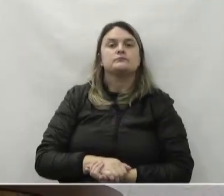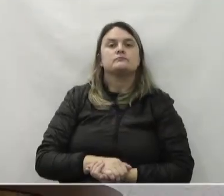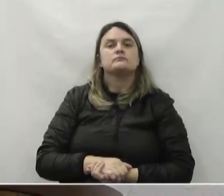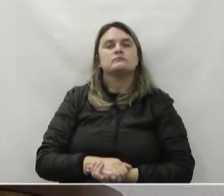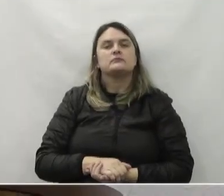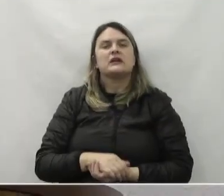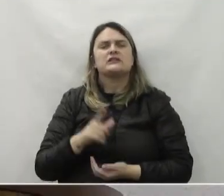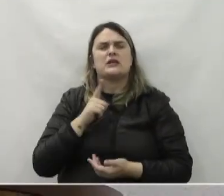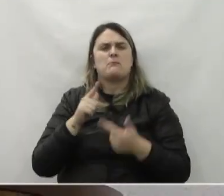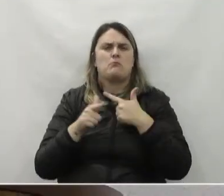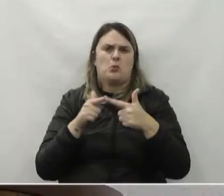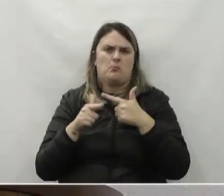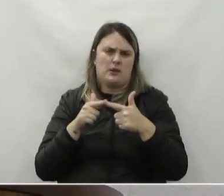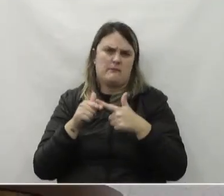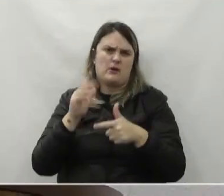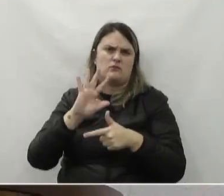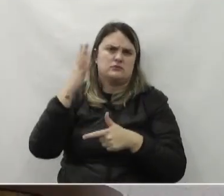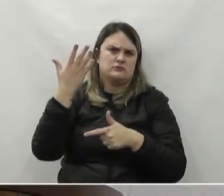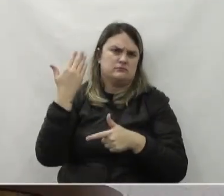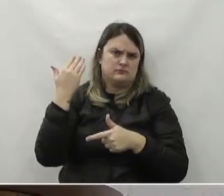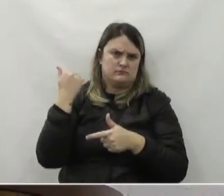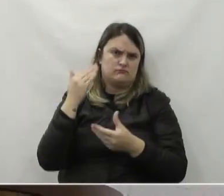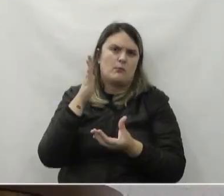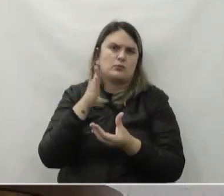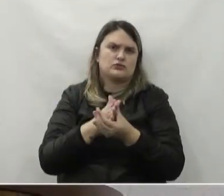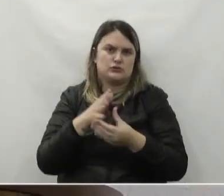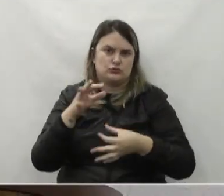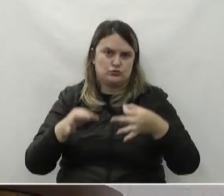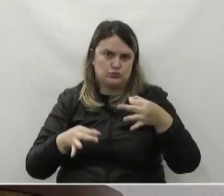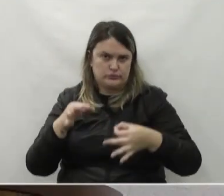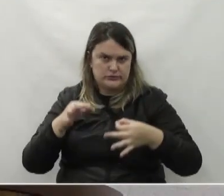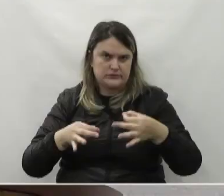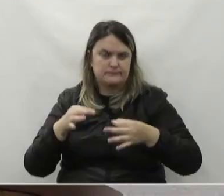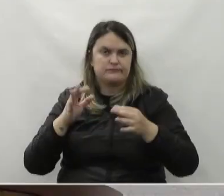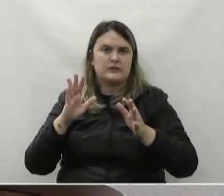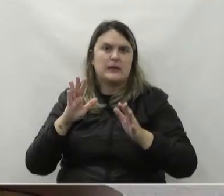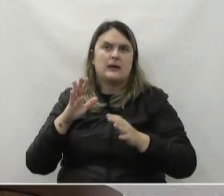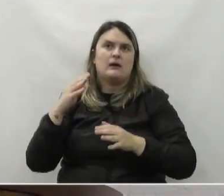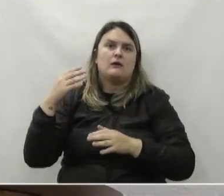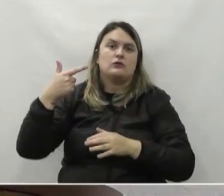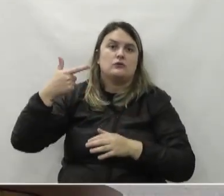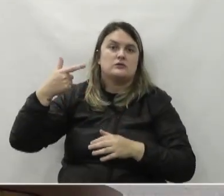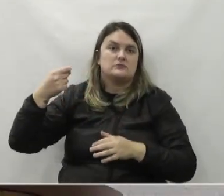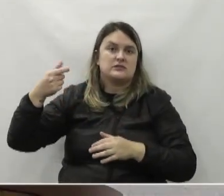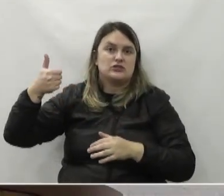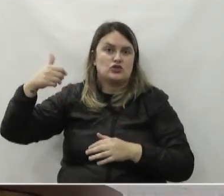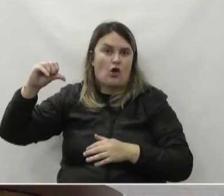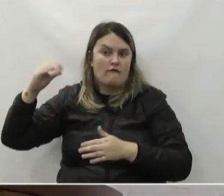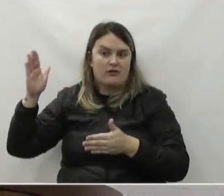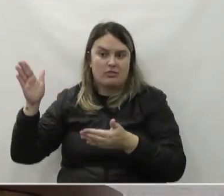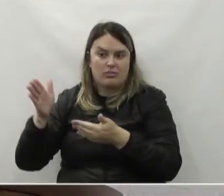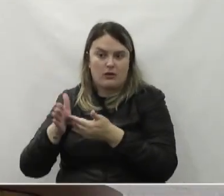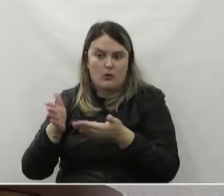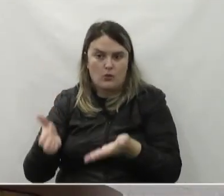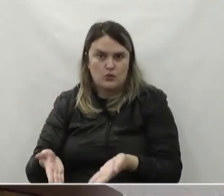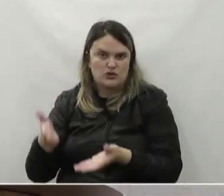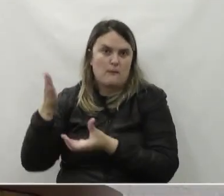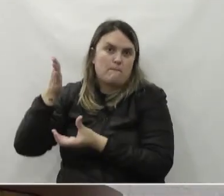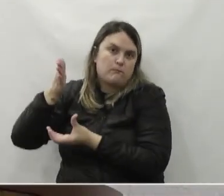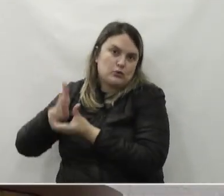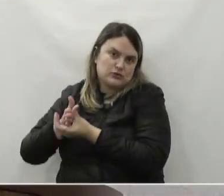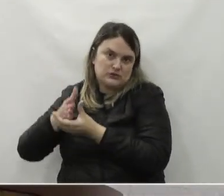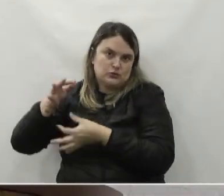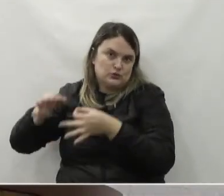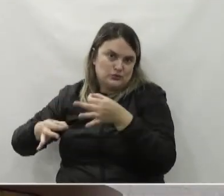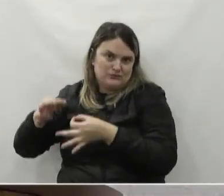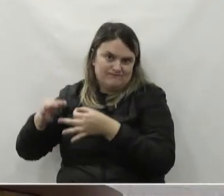um imbróglio judicial que se estende desde 2019, passando aí